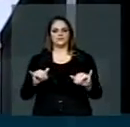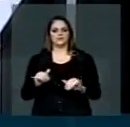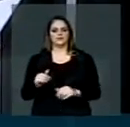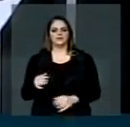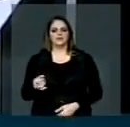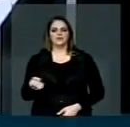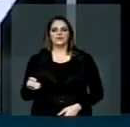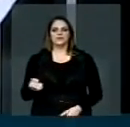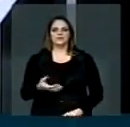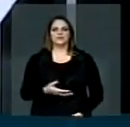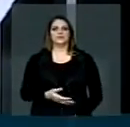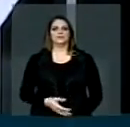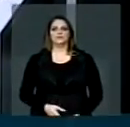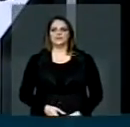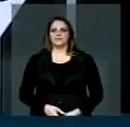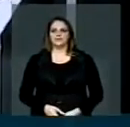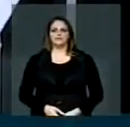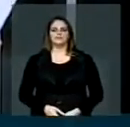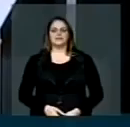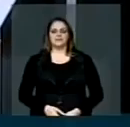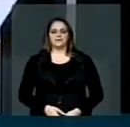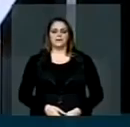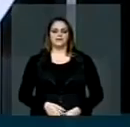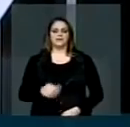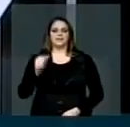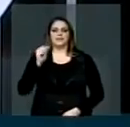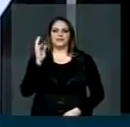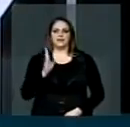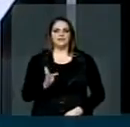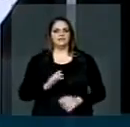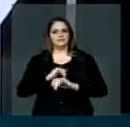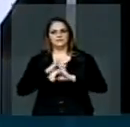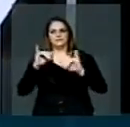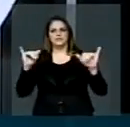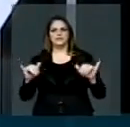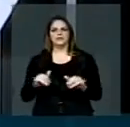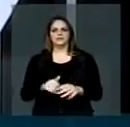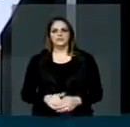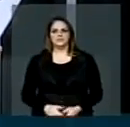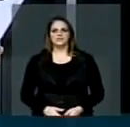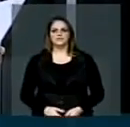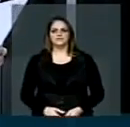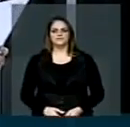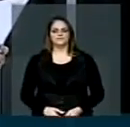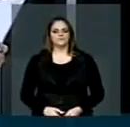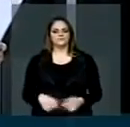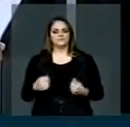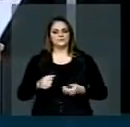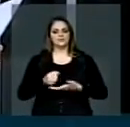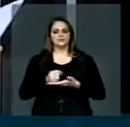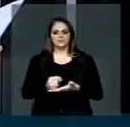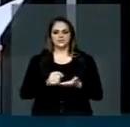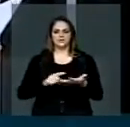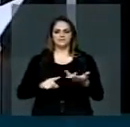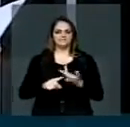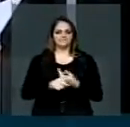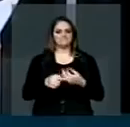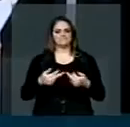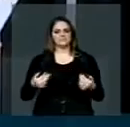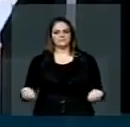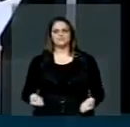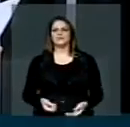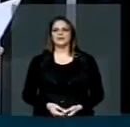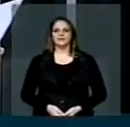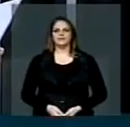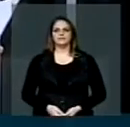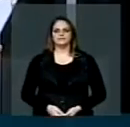novos, concretos negócios no país. Precisamos apoiar a expansão dessas iniciativas. Já o